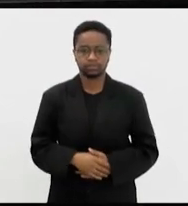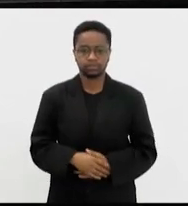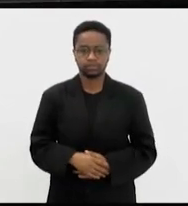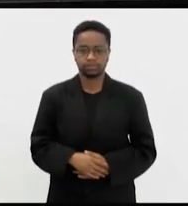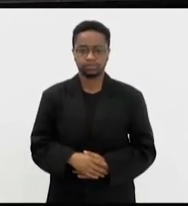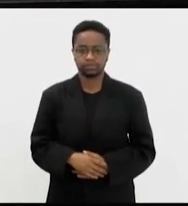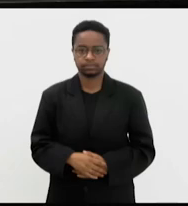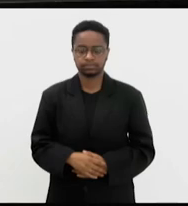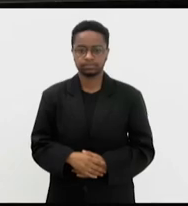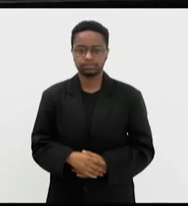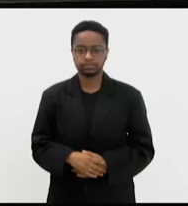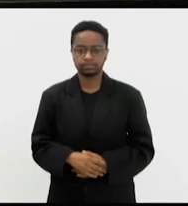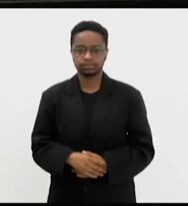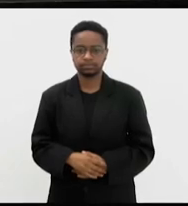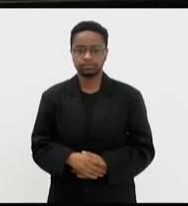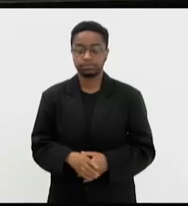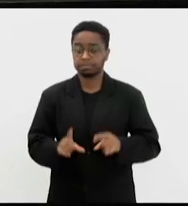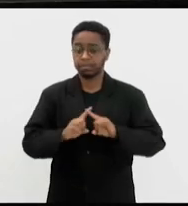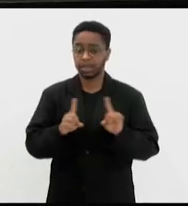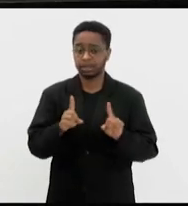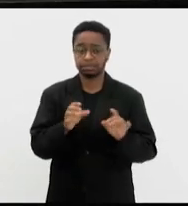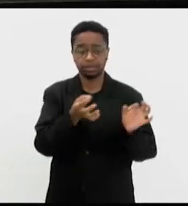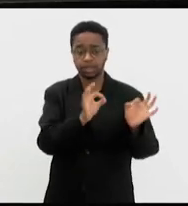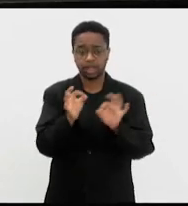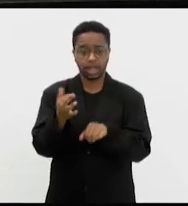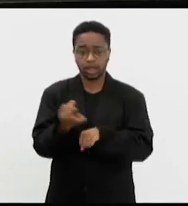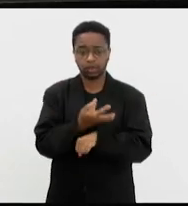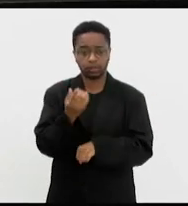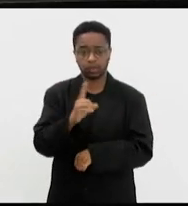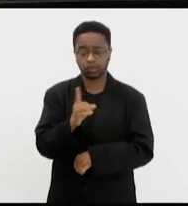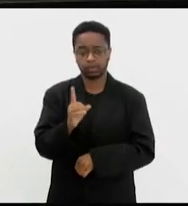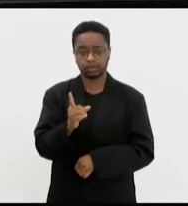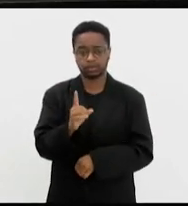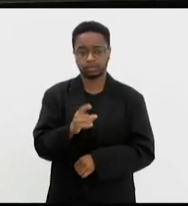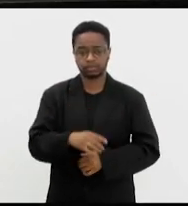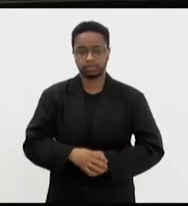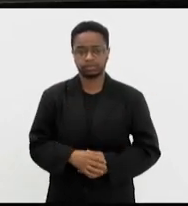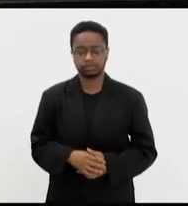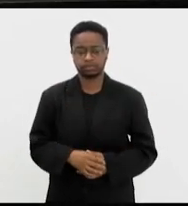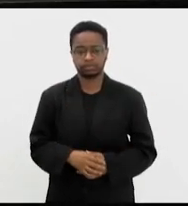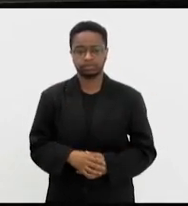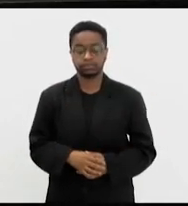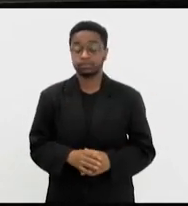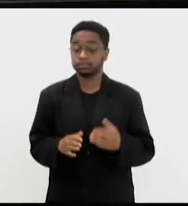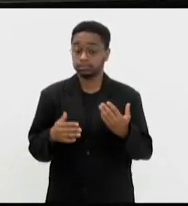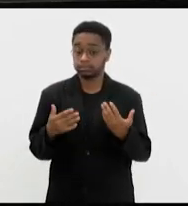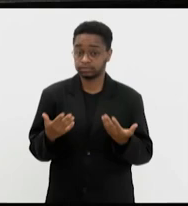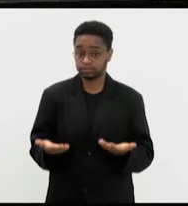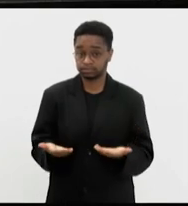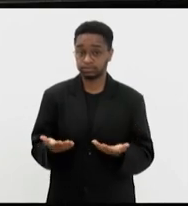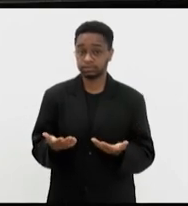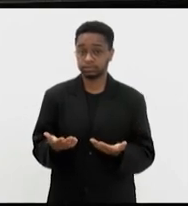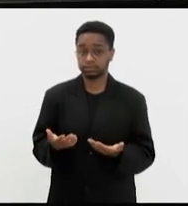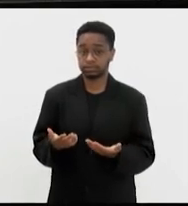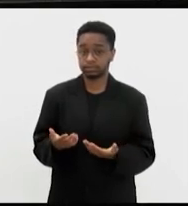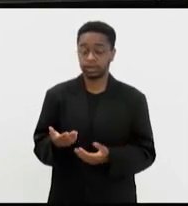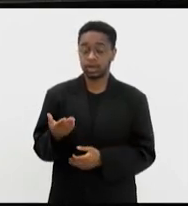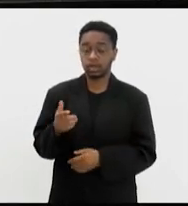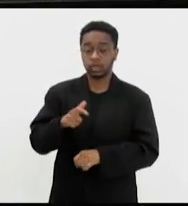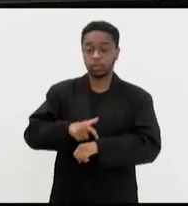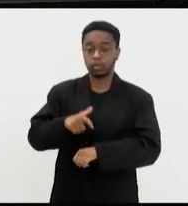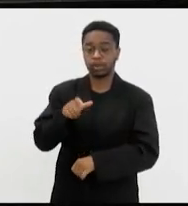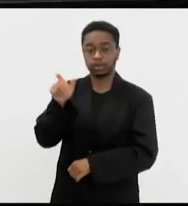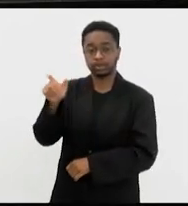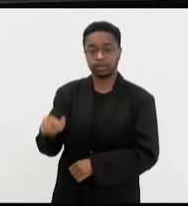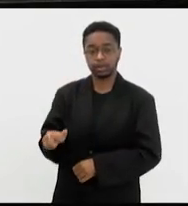Crianças e ninguém aguenta mais isso portanto quando a Doutora Renata mansu